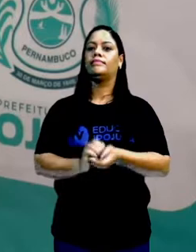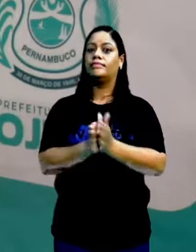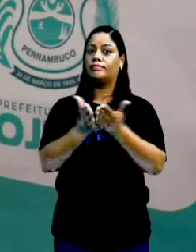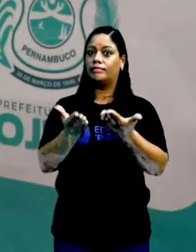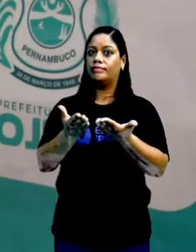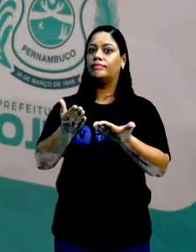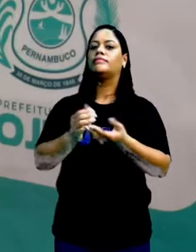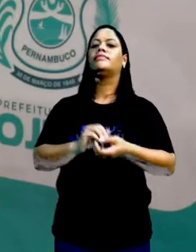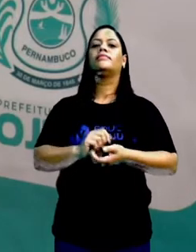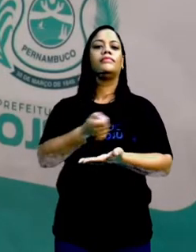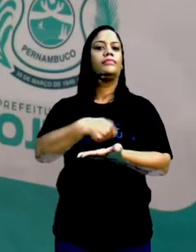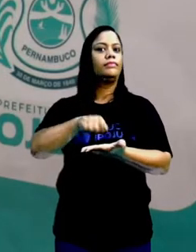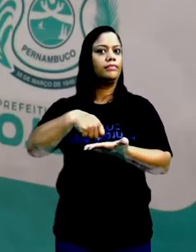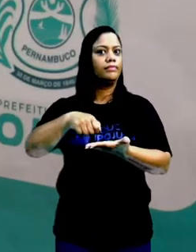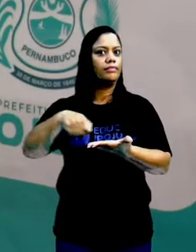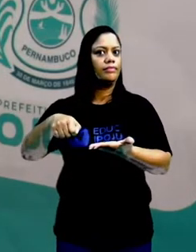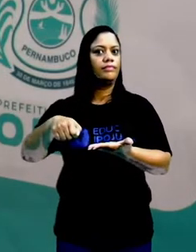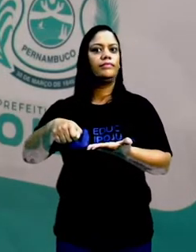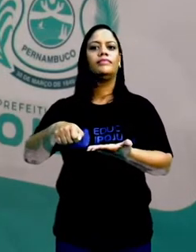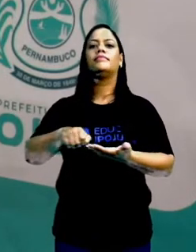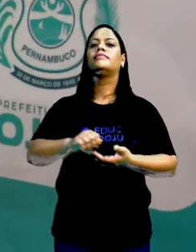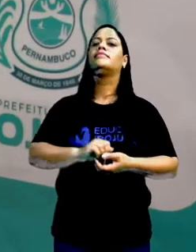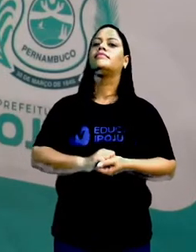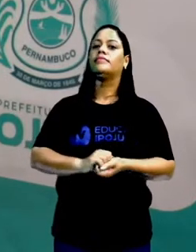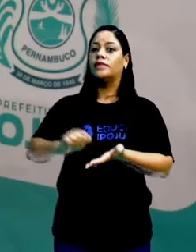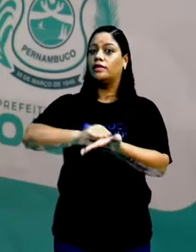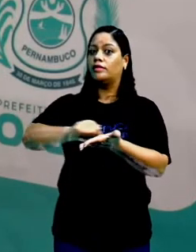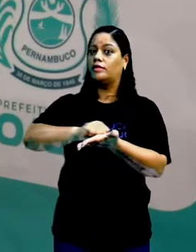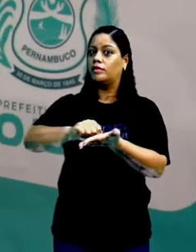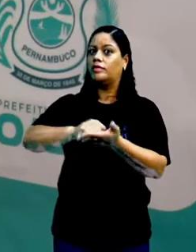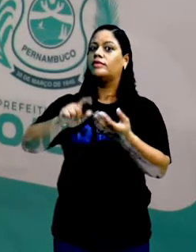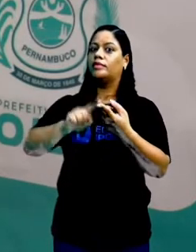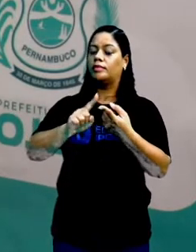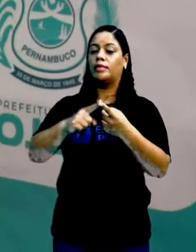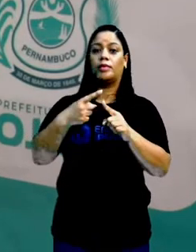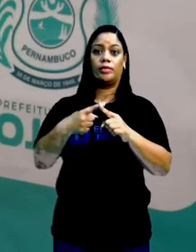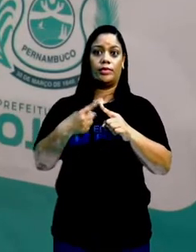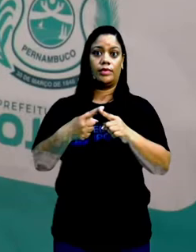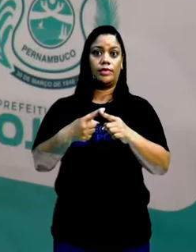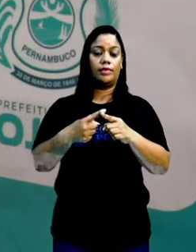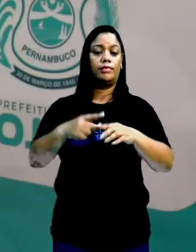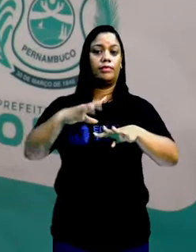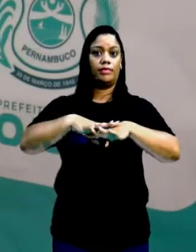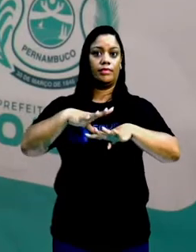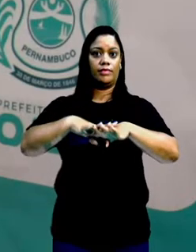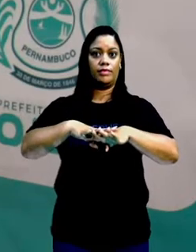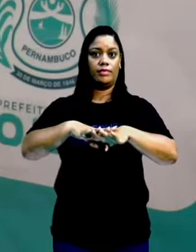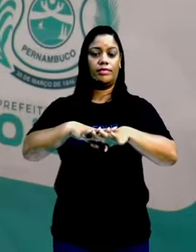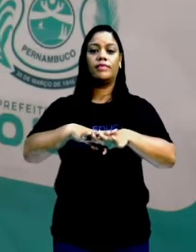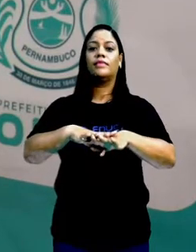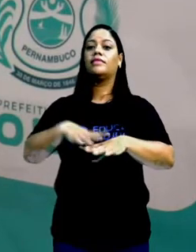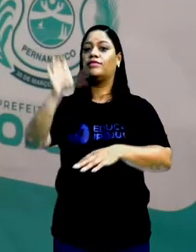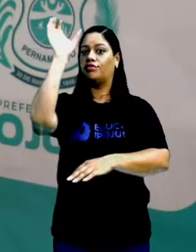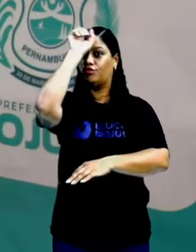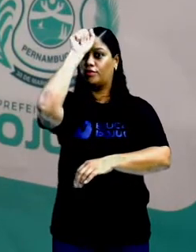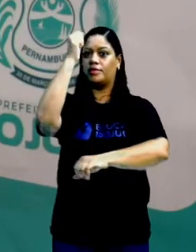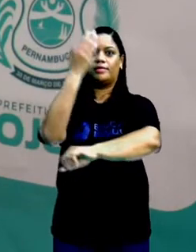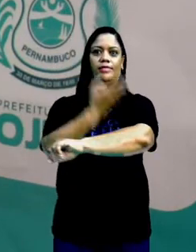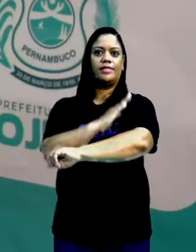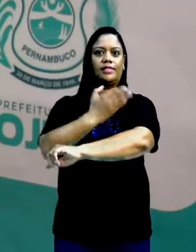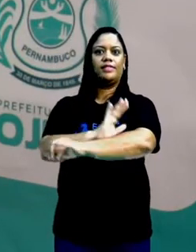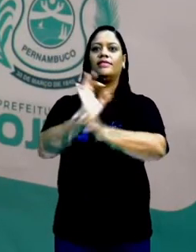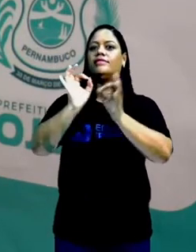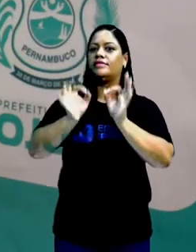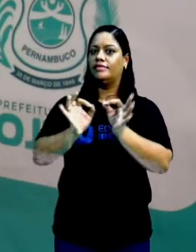caderno, um lápis, uma borracha, porque matemática a gente aprende praticando, tá